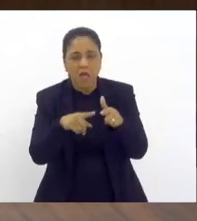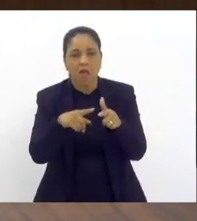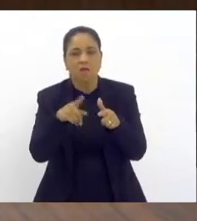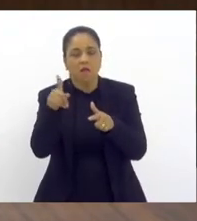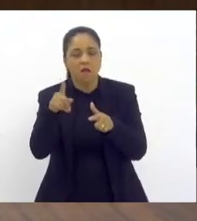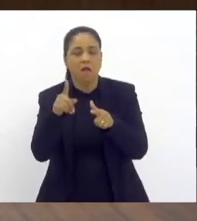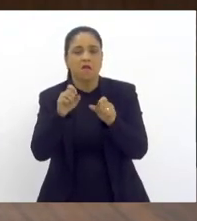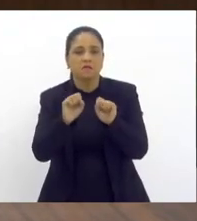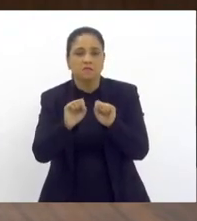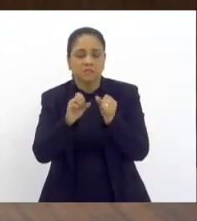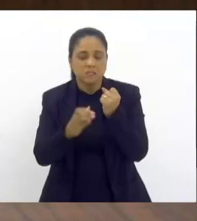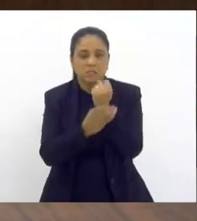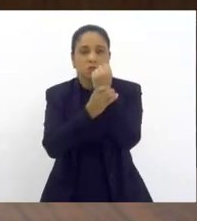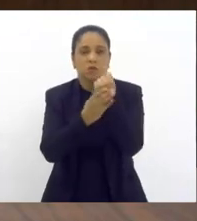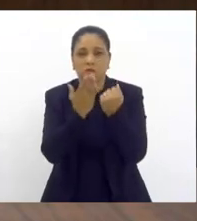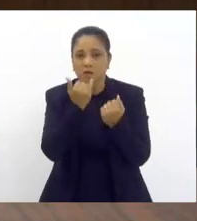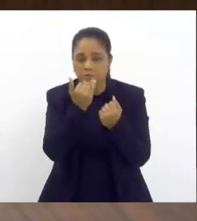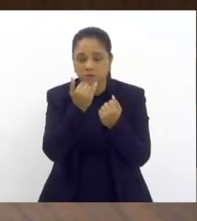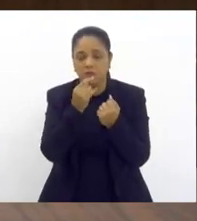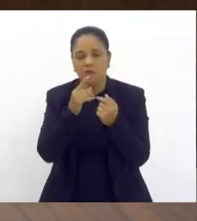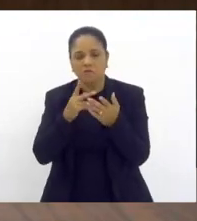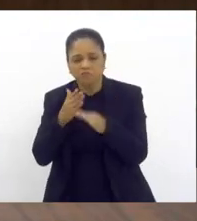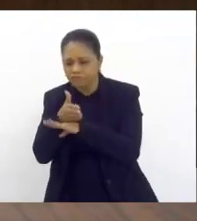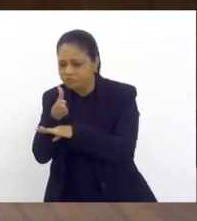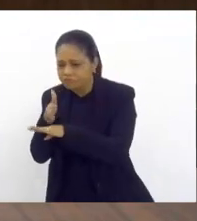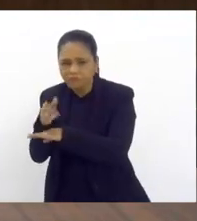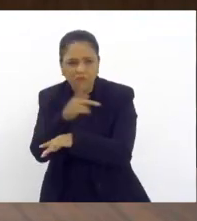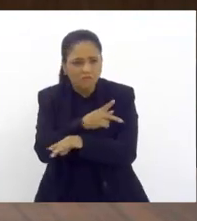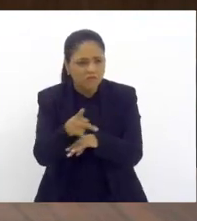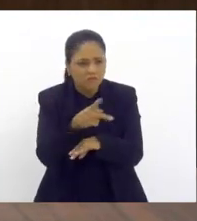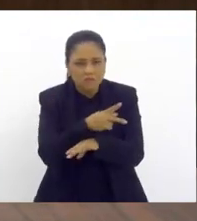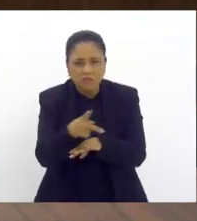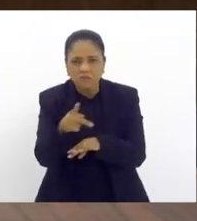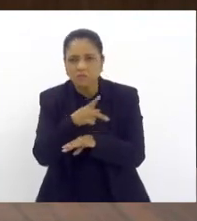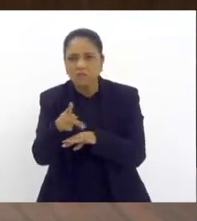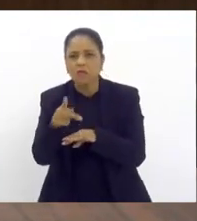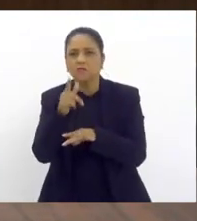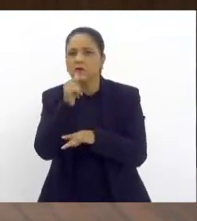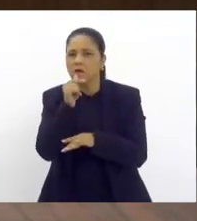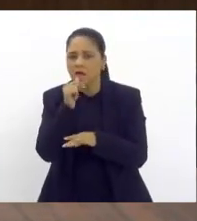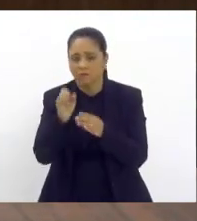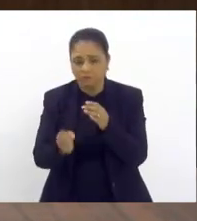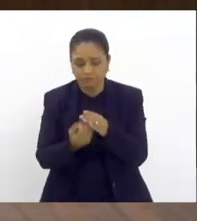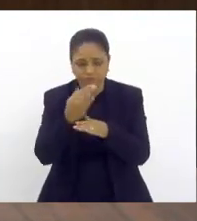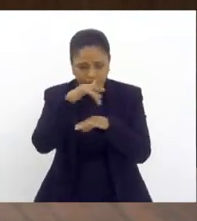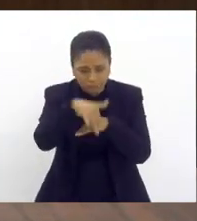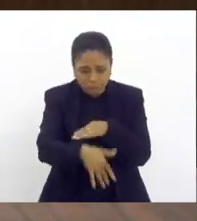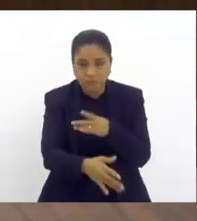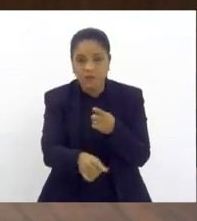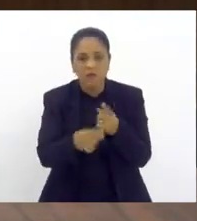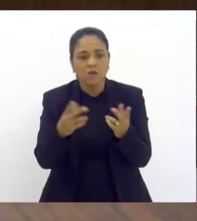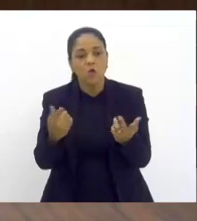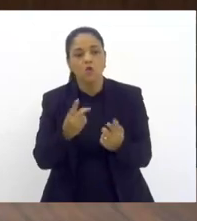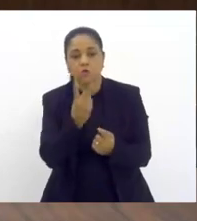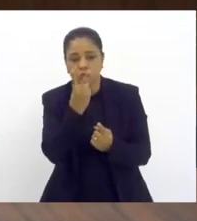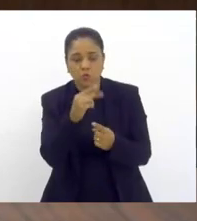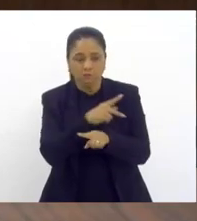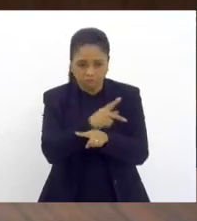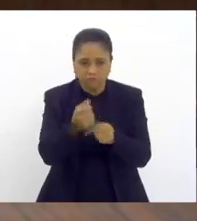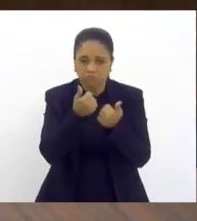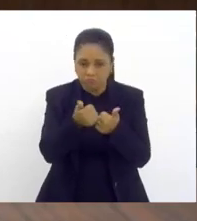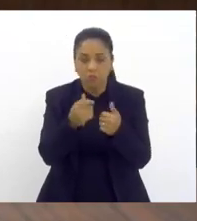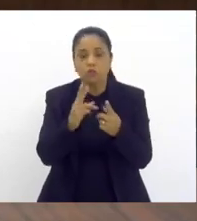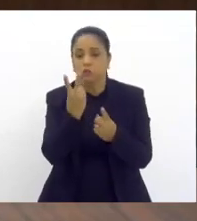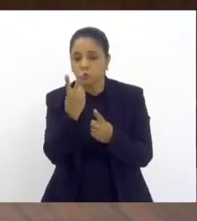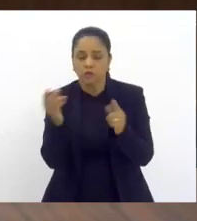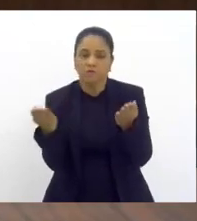quando eu fui presidente, nós visitamos algumas fontes de água mineral, de algumas que nós visitamos, duas nós fechamos. Então, eu acho que foi um trabalho